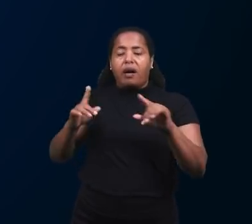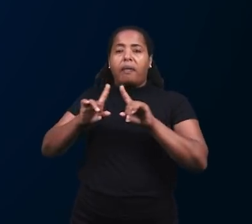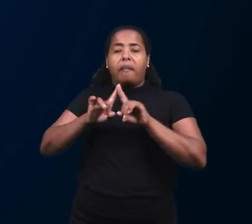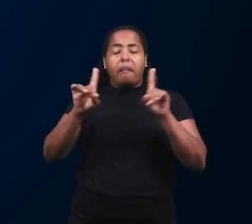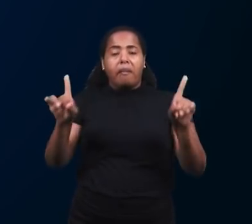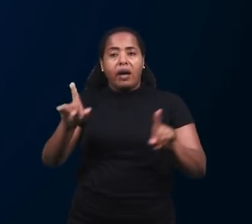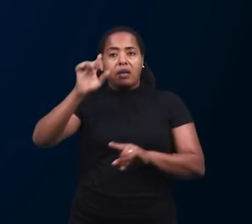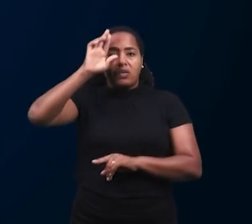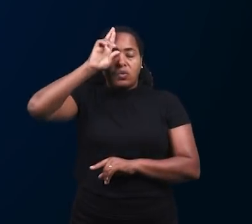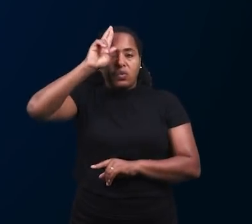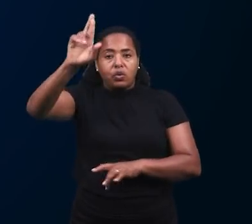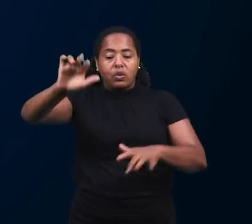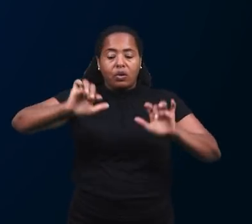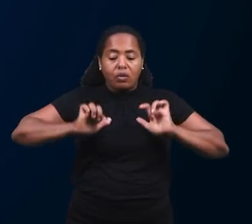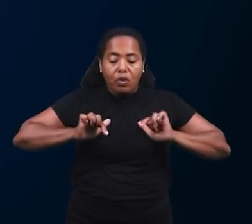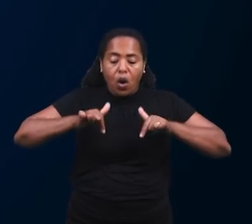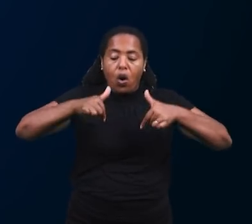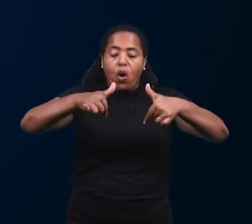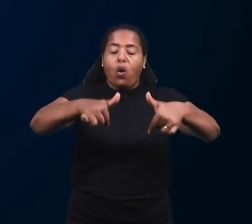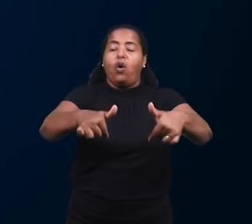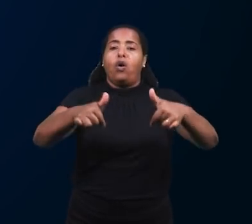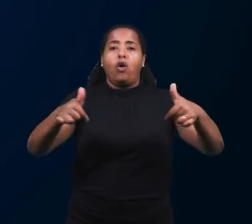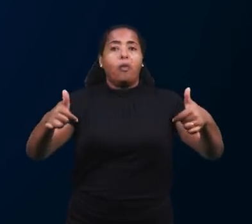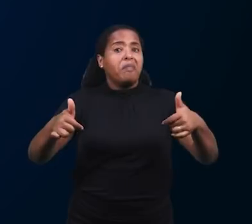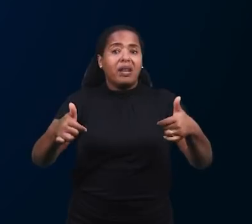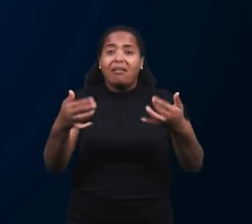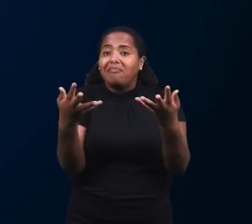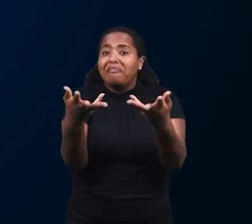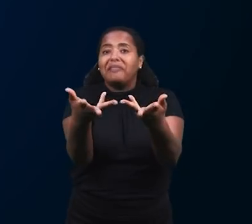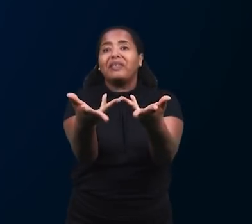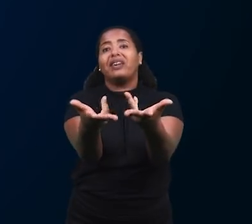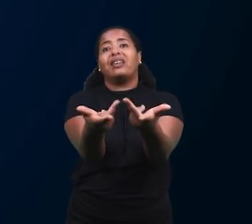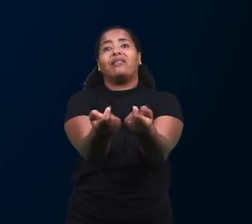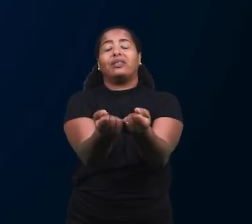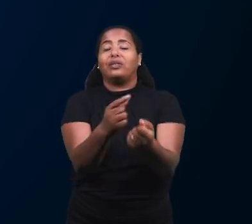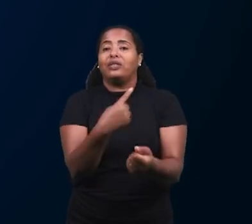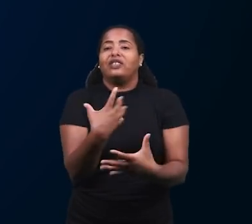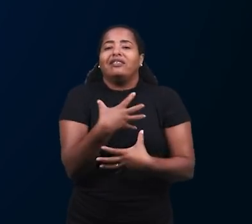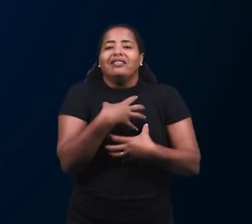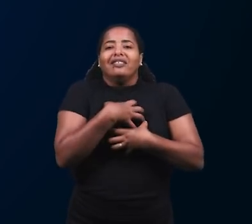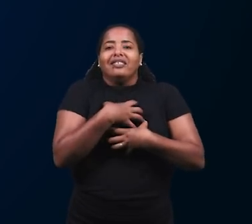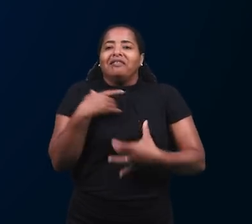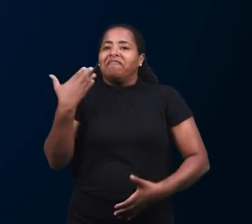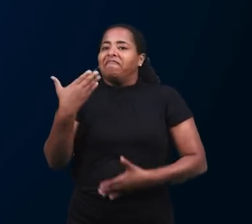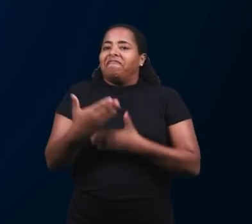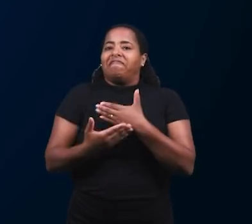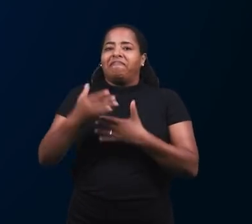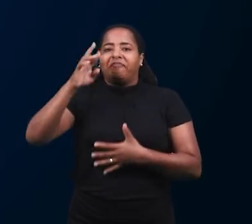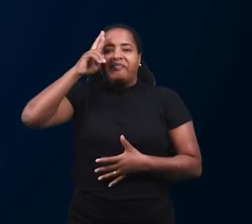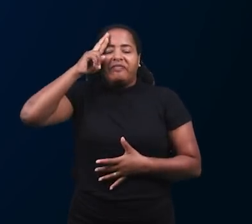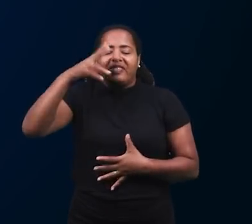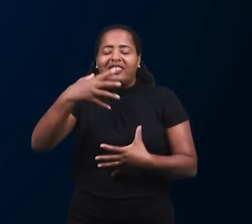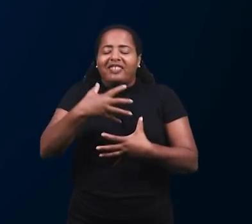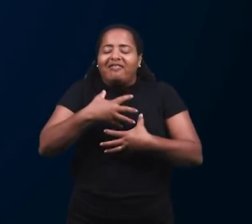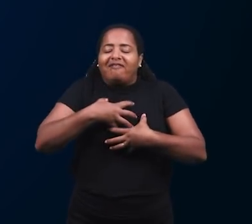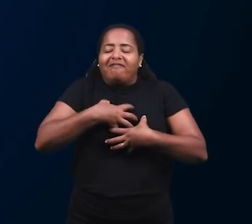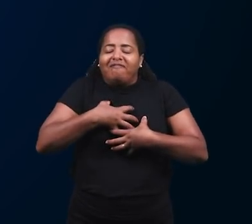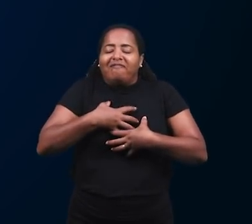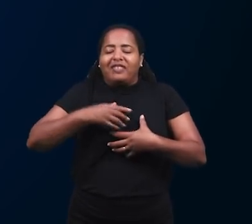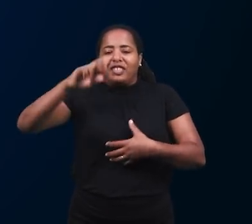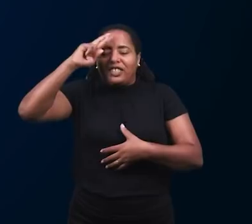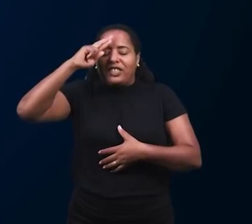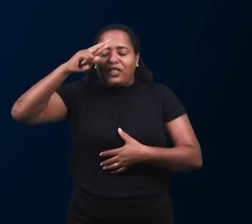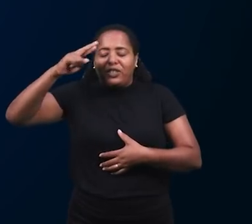estando afastadas umas das outras, né? Mas o Senhor tem operado de forma grandiosa. Nós sentimos